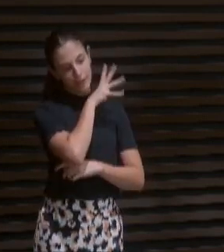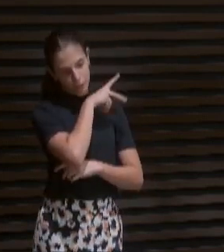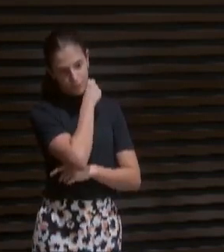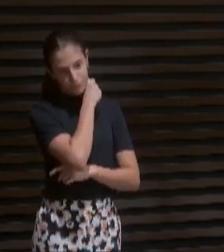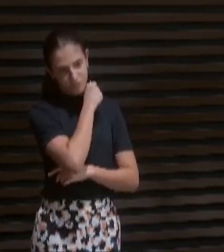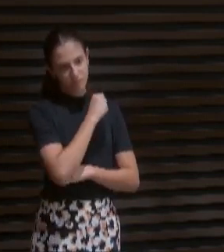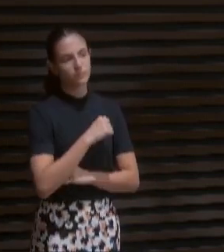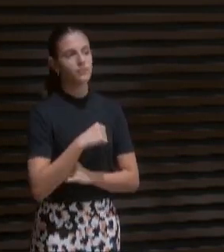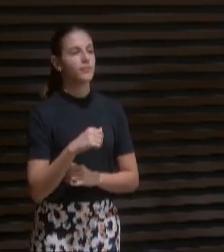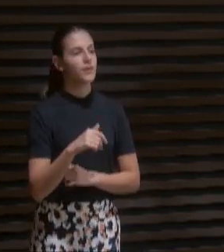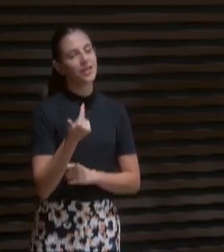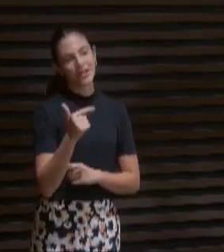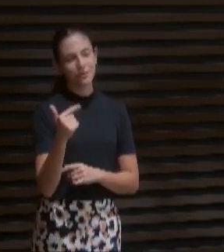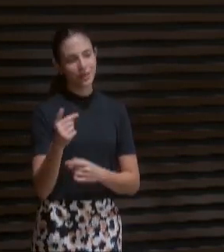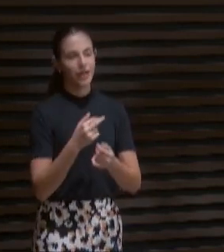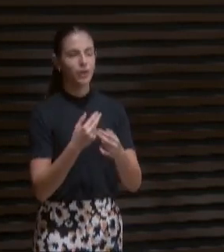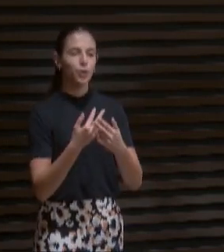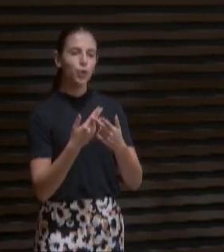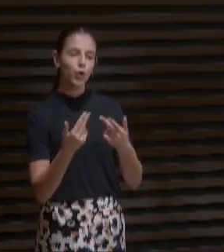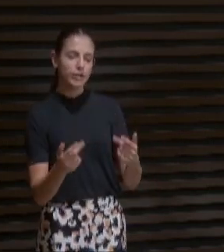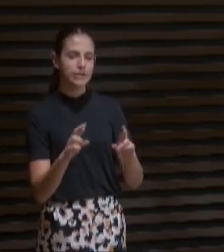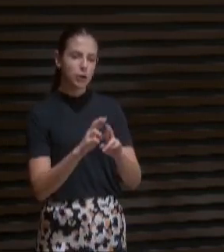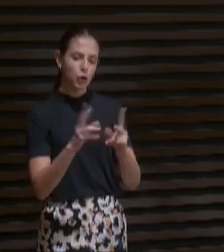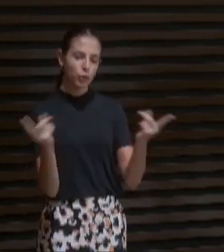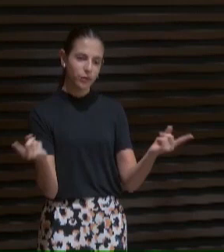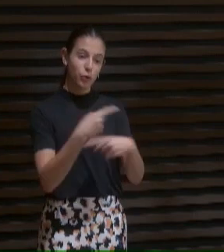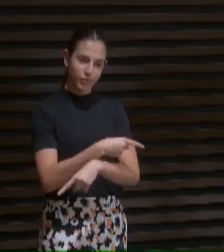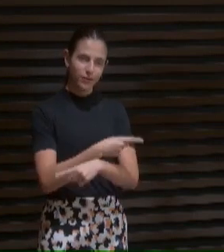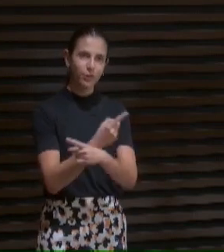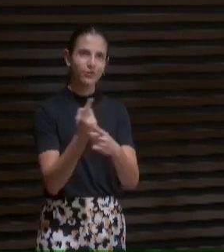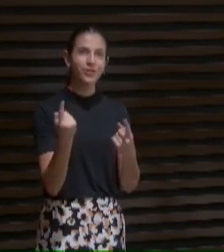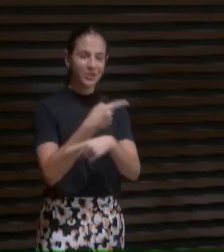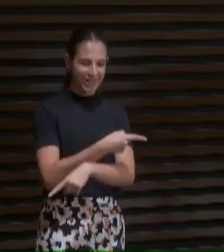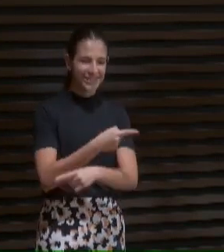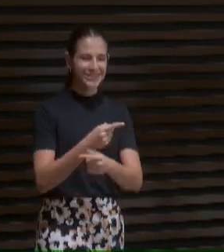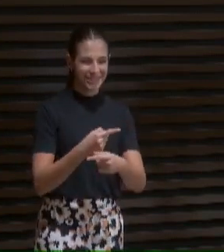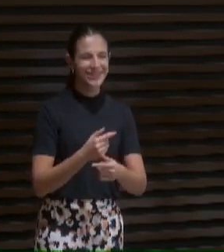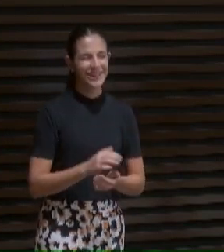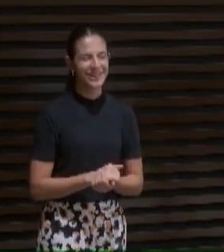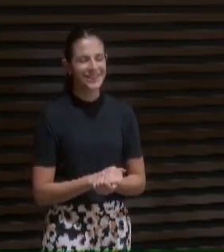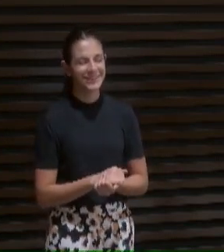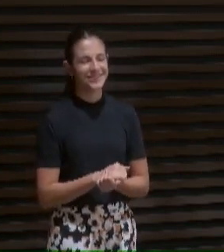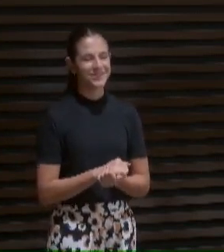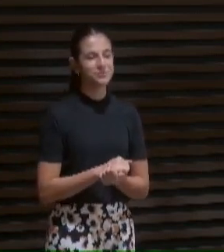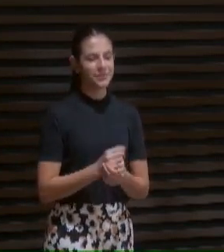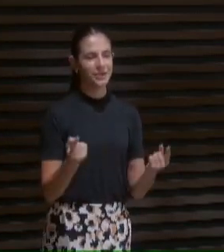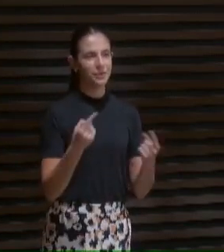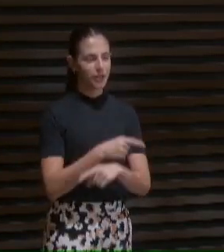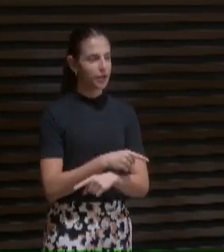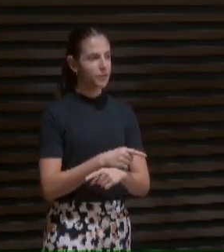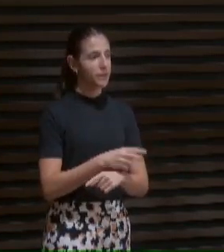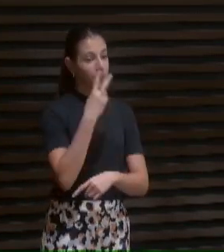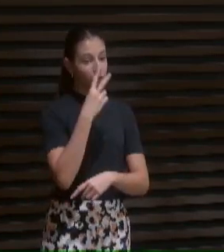nenhuma divergência. Aqui nós temos, o João olhou, ele disse: deixa eu ver o tamanho do leão,